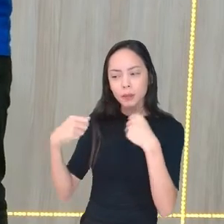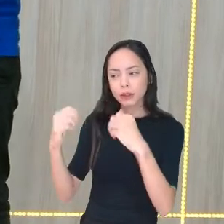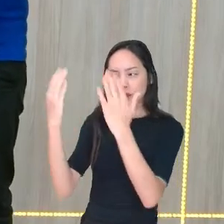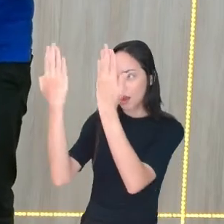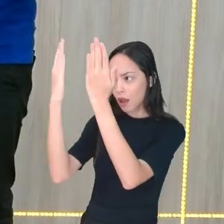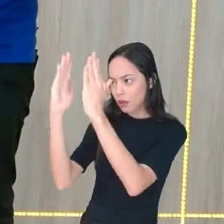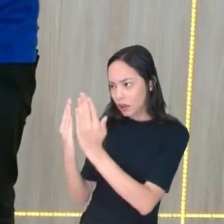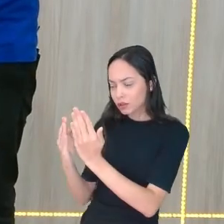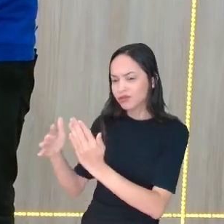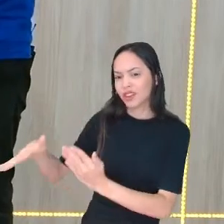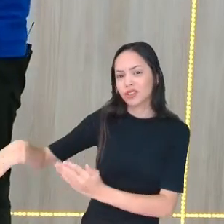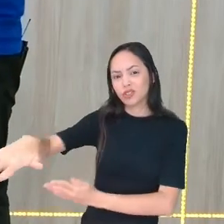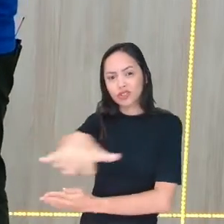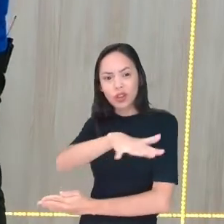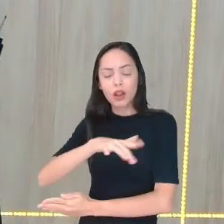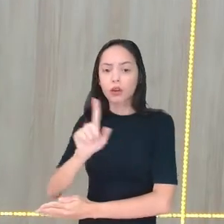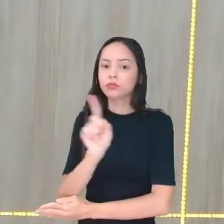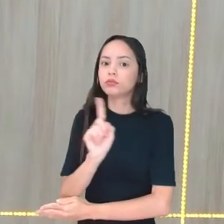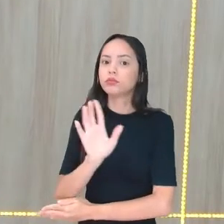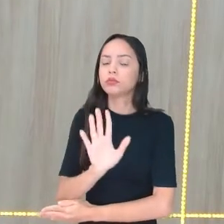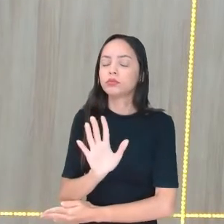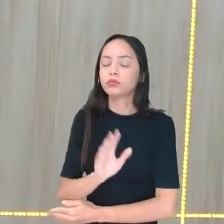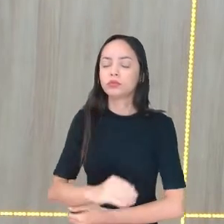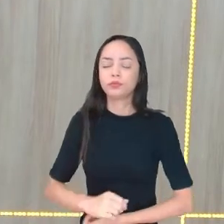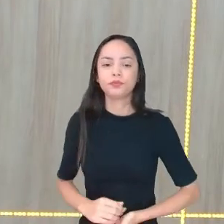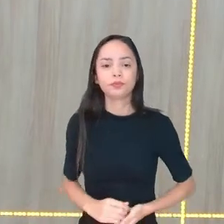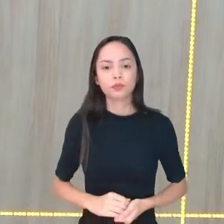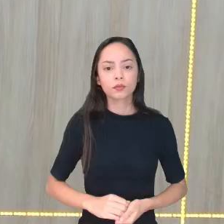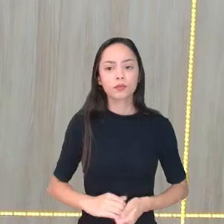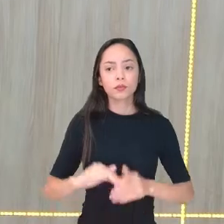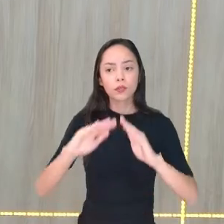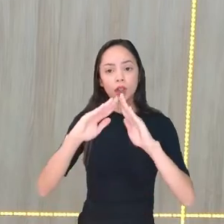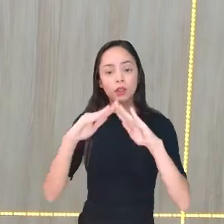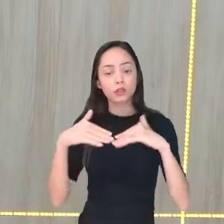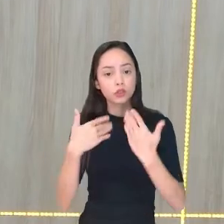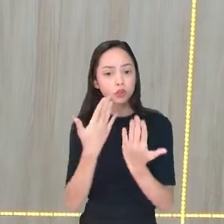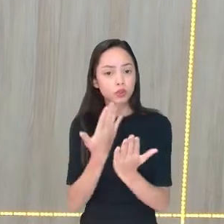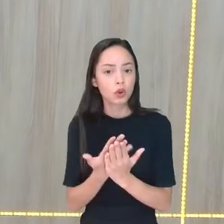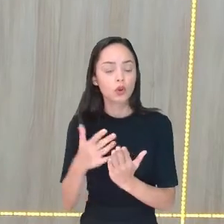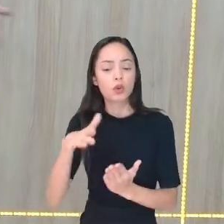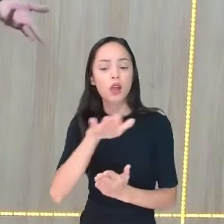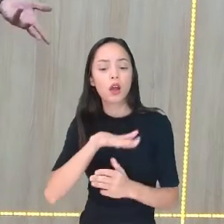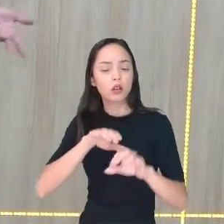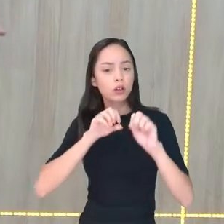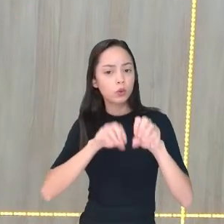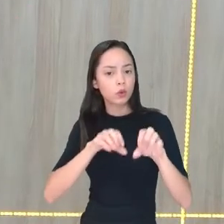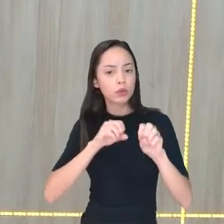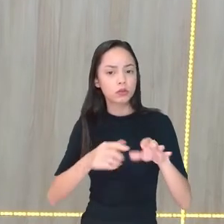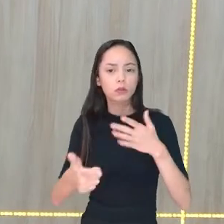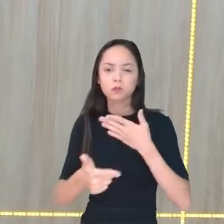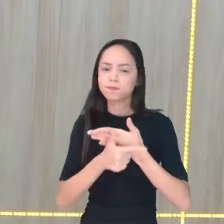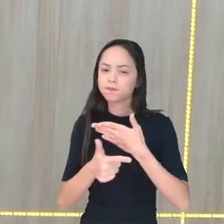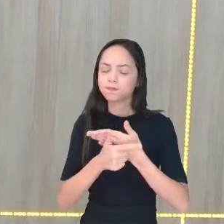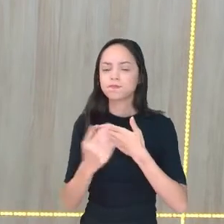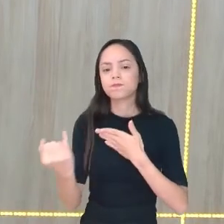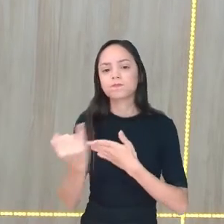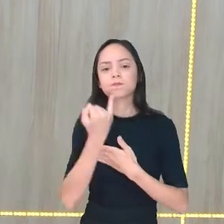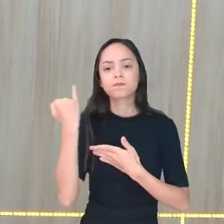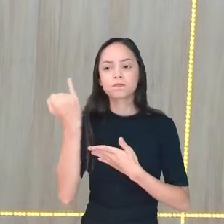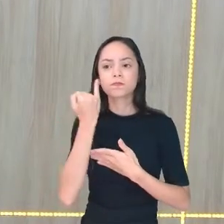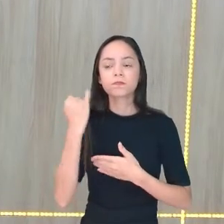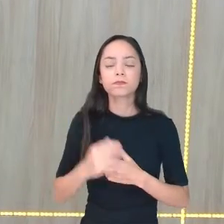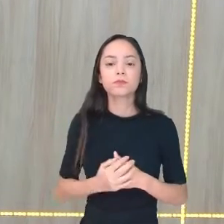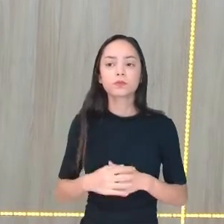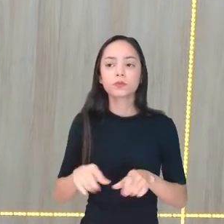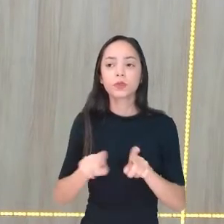pode generalizar, isso é muito importante. Então, ó, escola, né? Rede de educação é fundamental. Tem